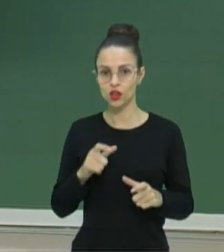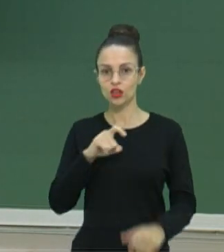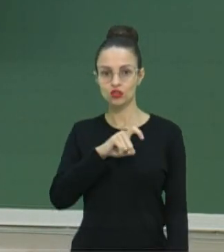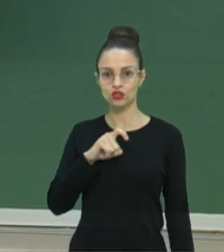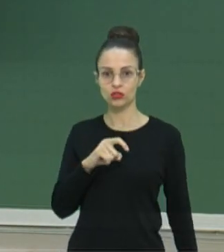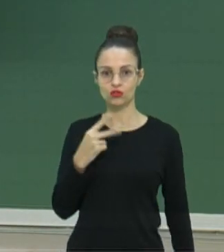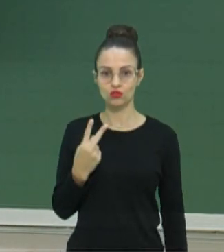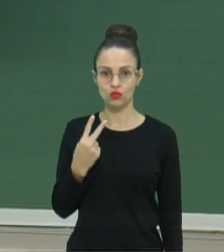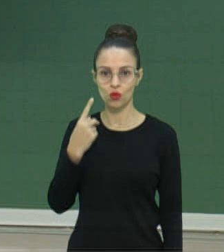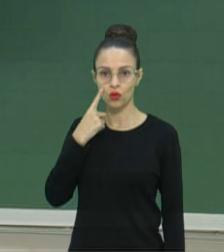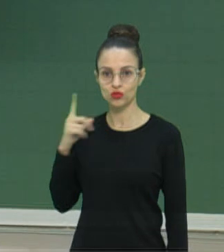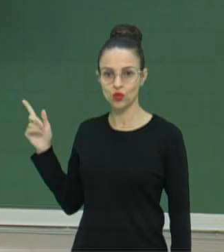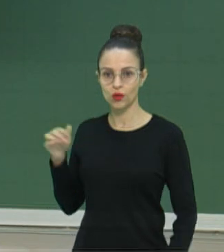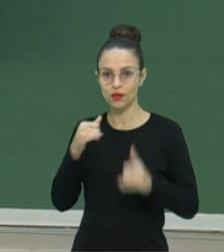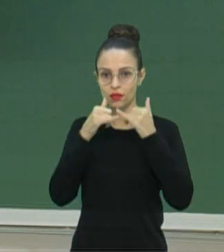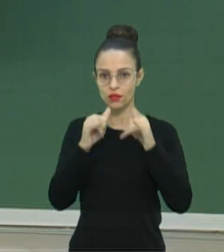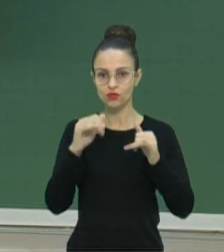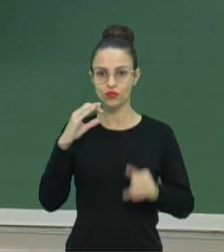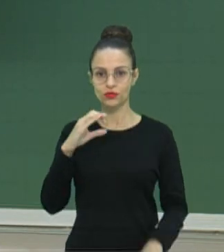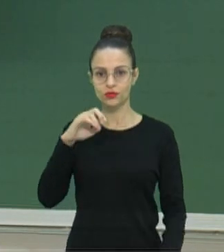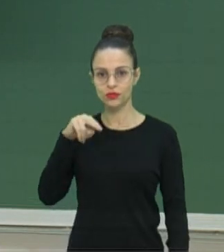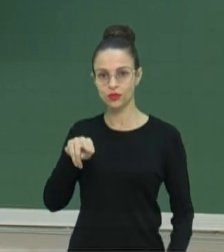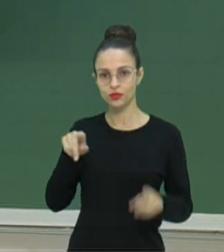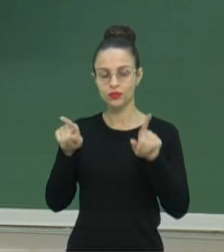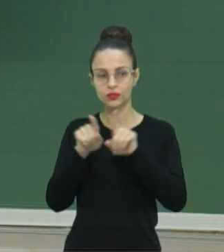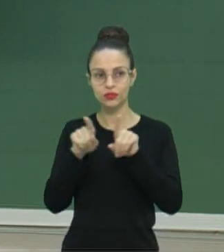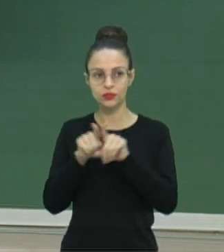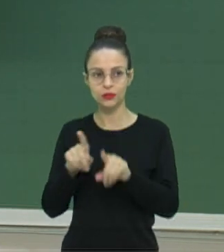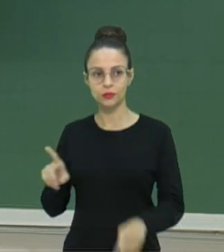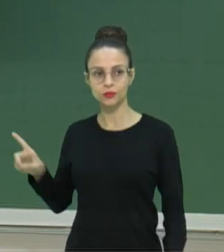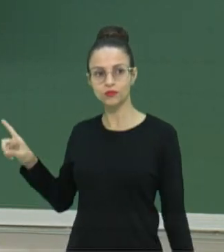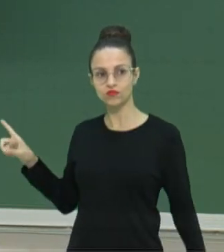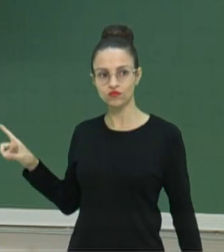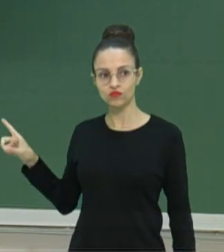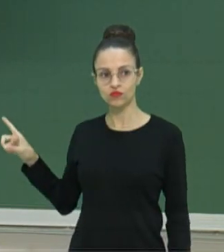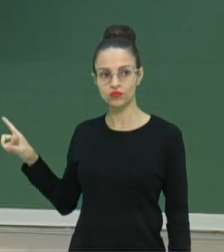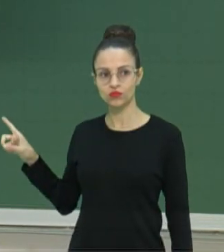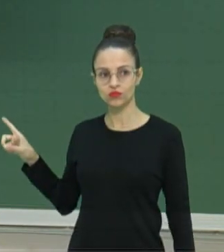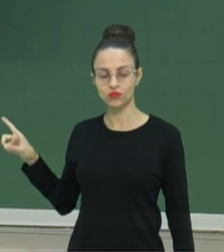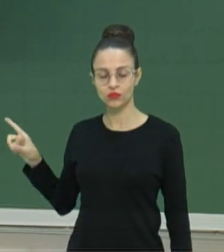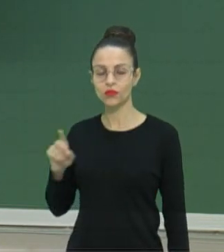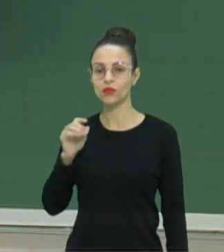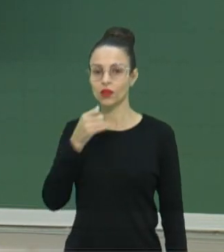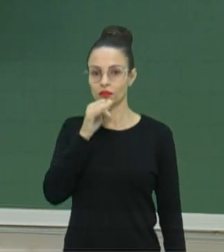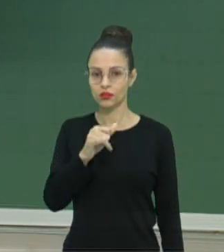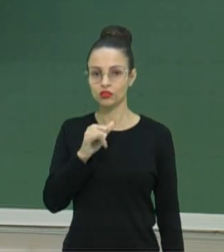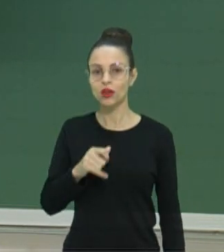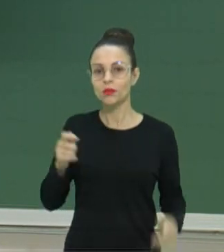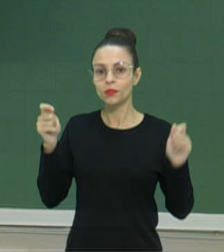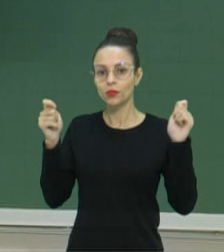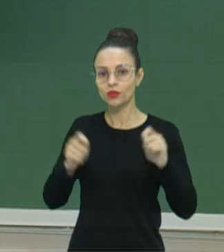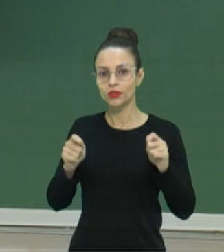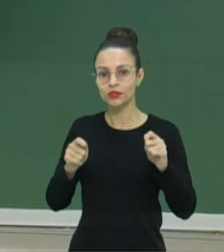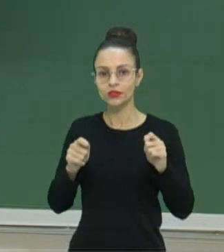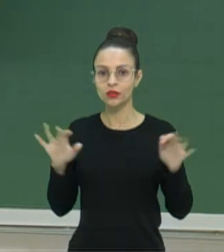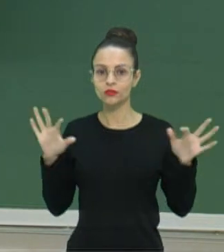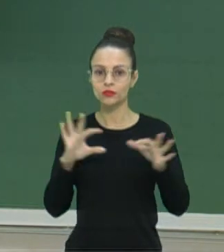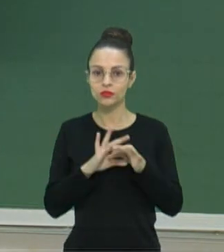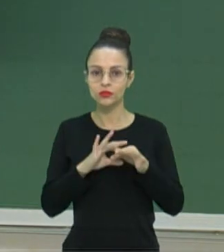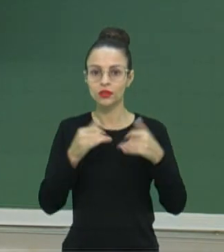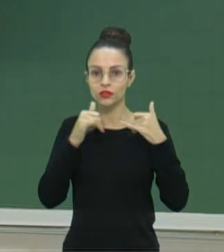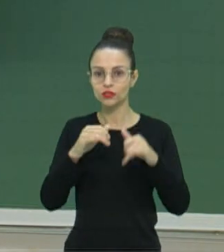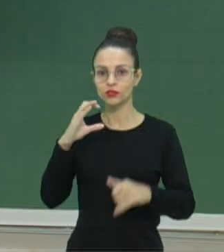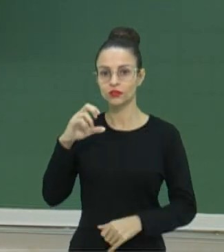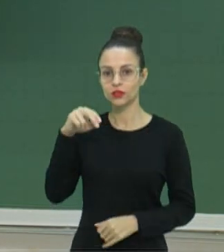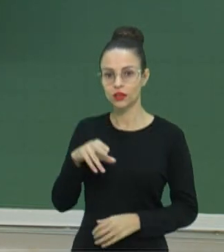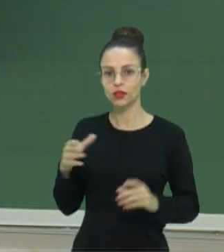igual a 2, que eu tenho energia cinética, e que nessa x igual a 2 e a energia potencial aqui, com a energia cinética, representa